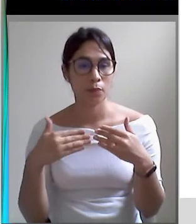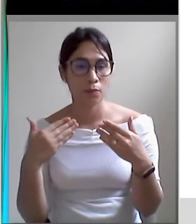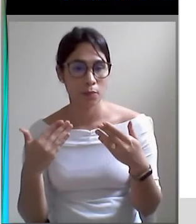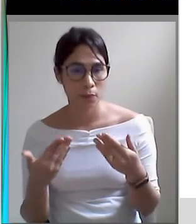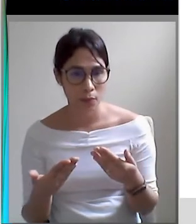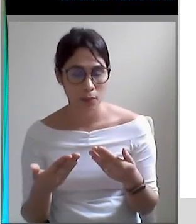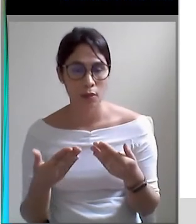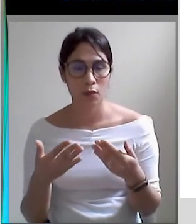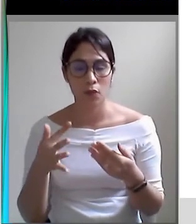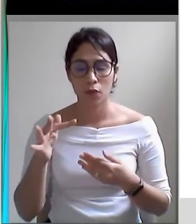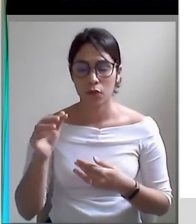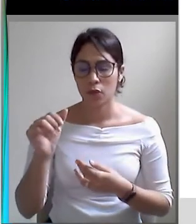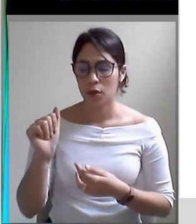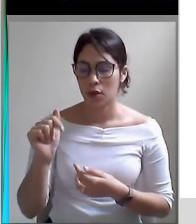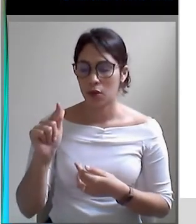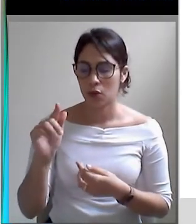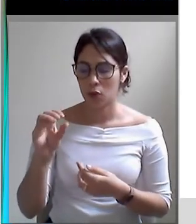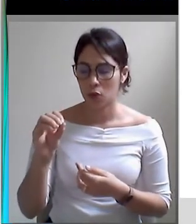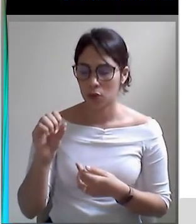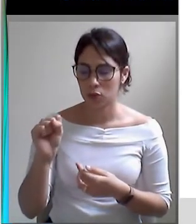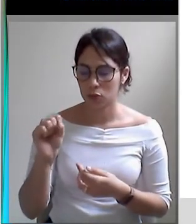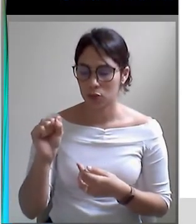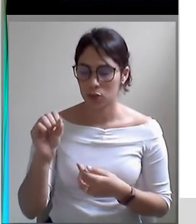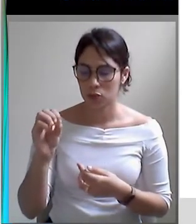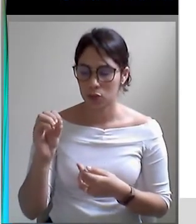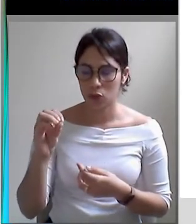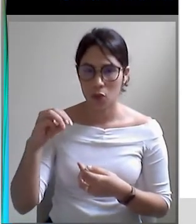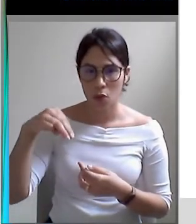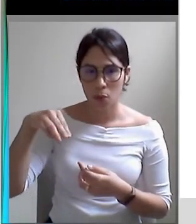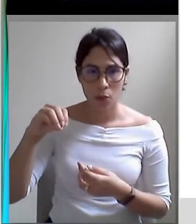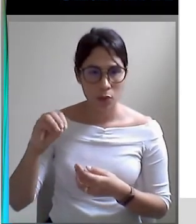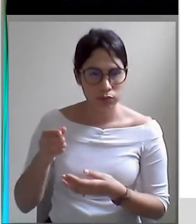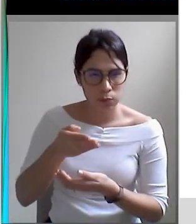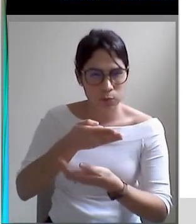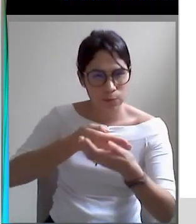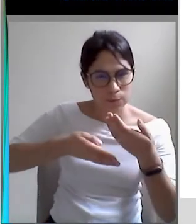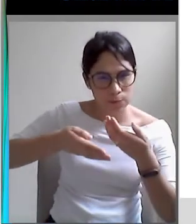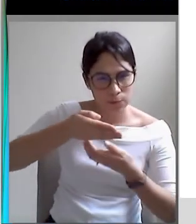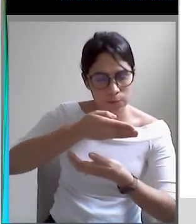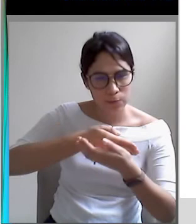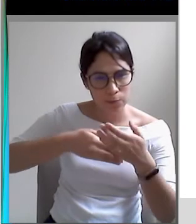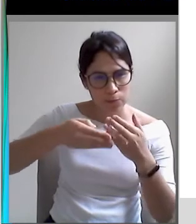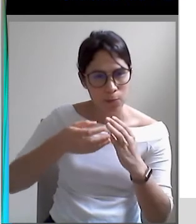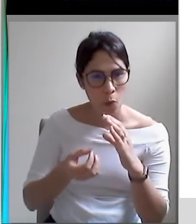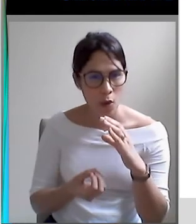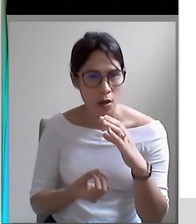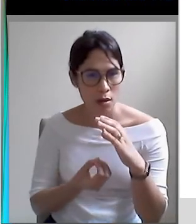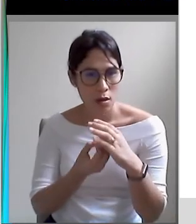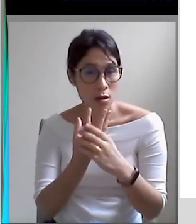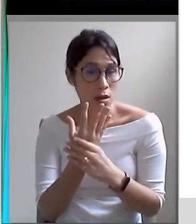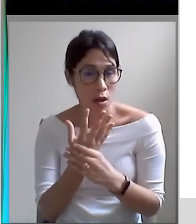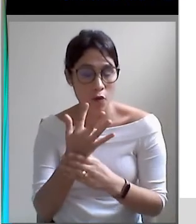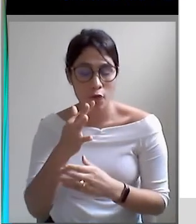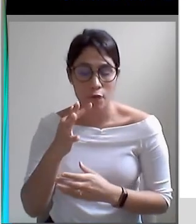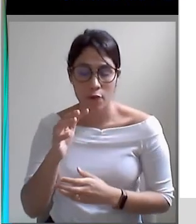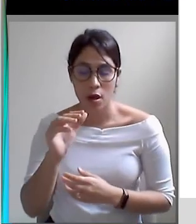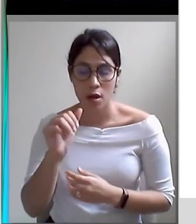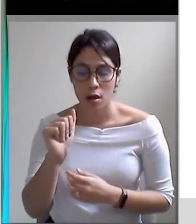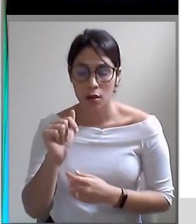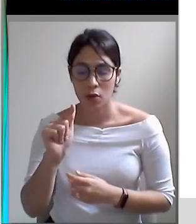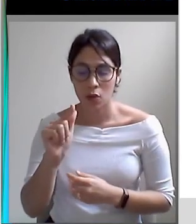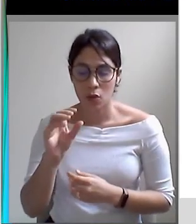Assim, o fagossomo fará interação com os lisossomos e formará o